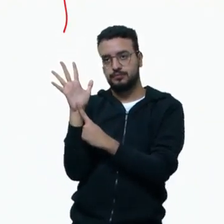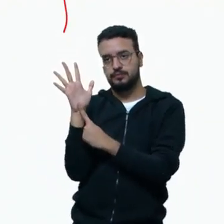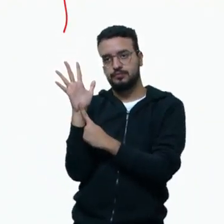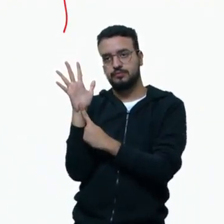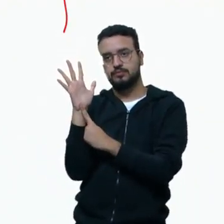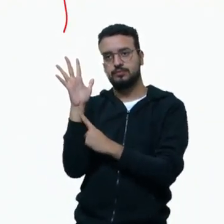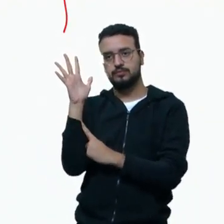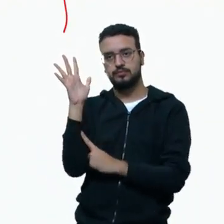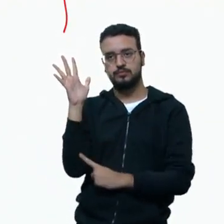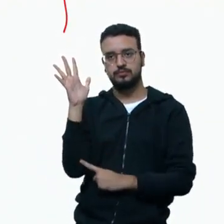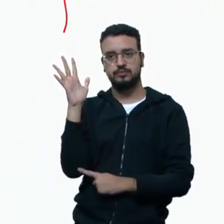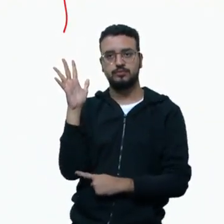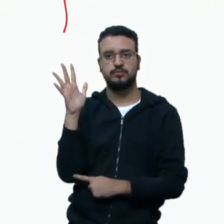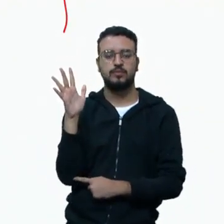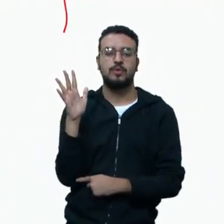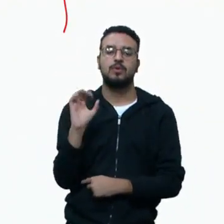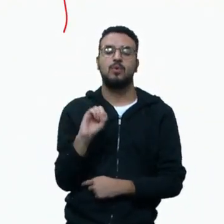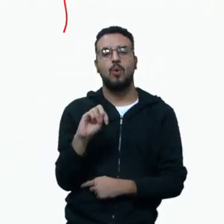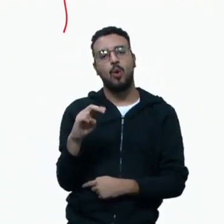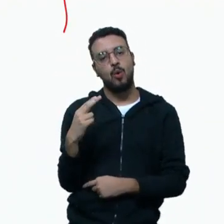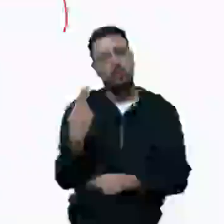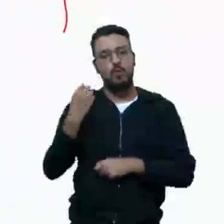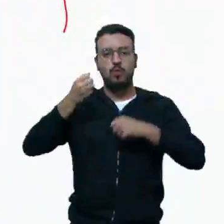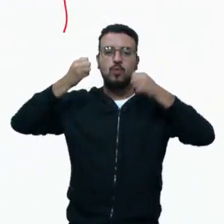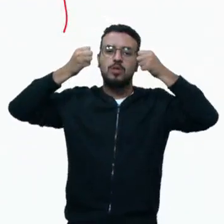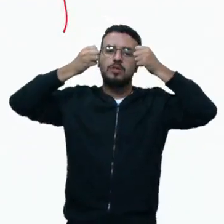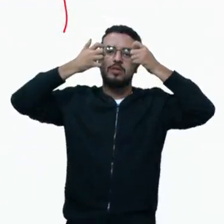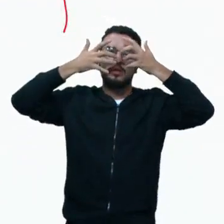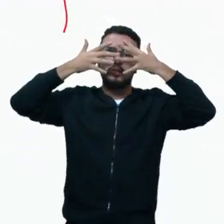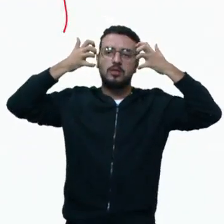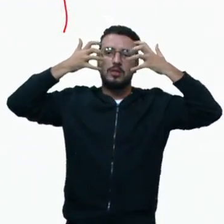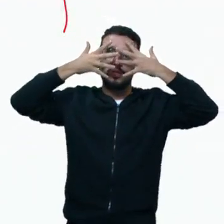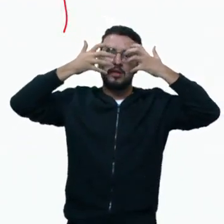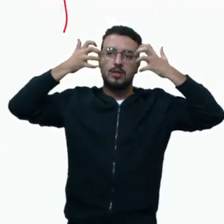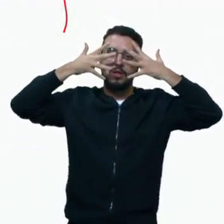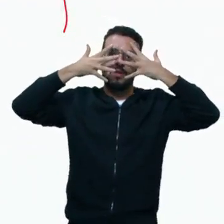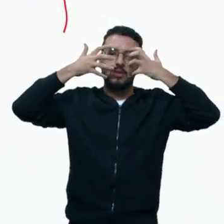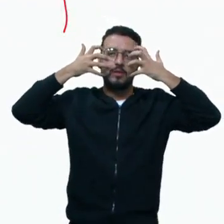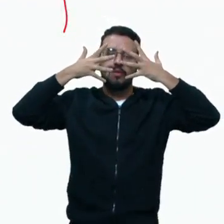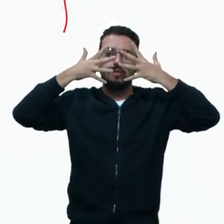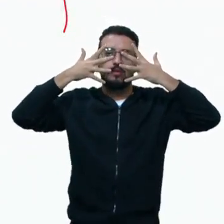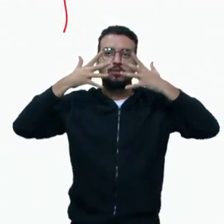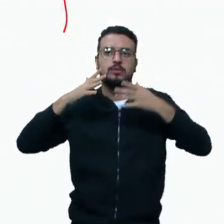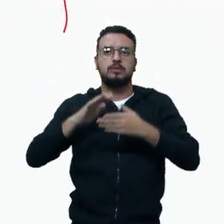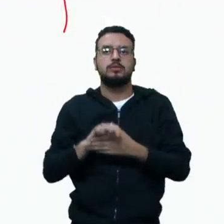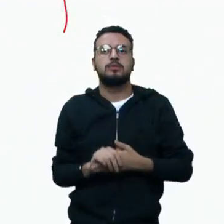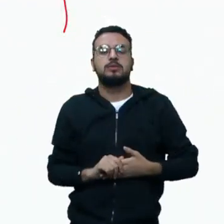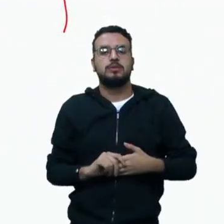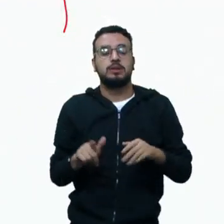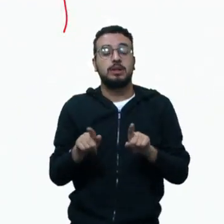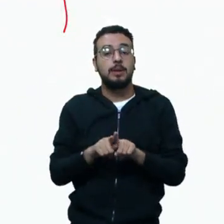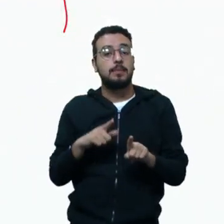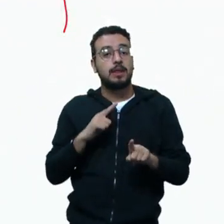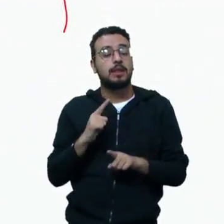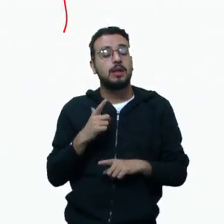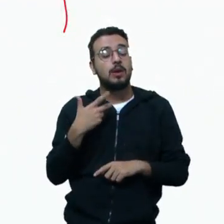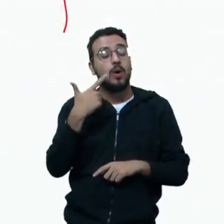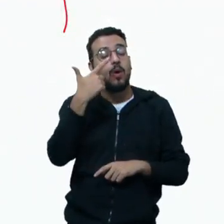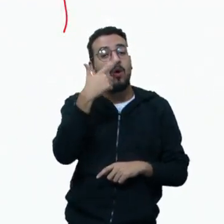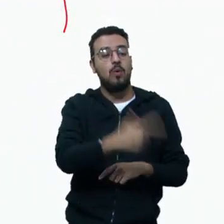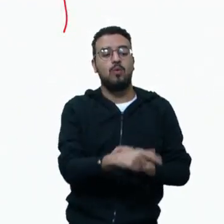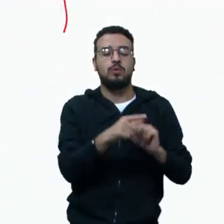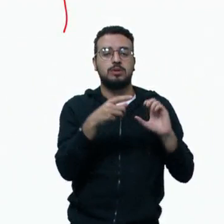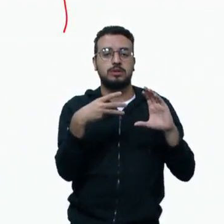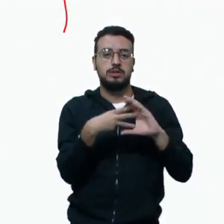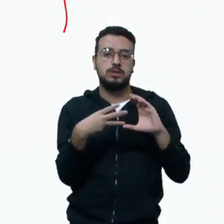os componentes deles. Além disso, eu tenho as neuróglias, que são células de sustentação do sistema nervoso que auxiliam os neurônios